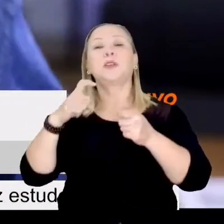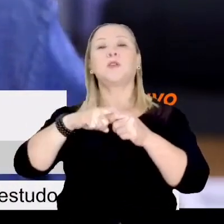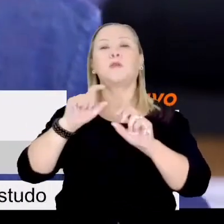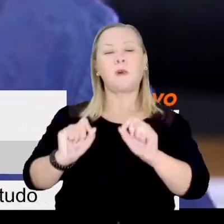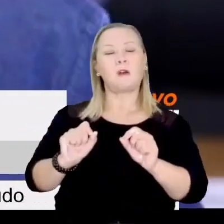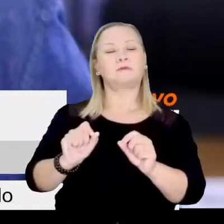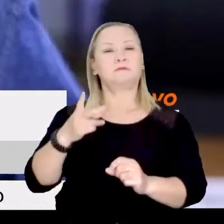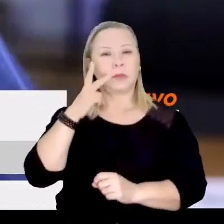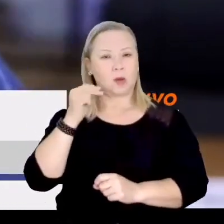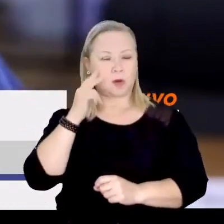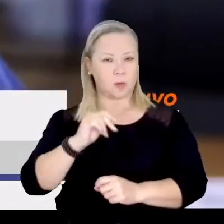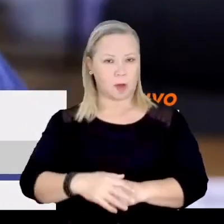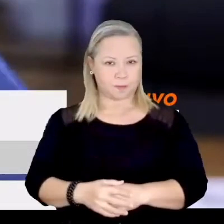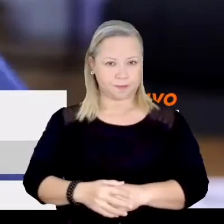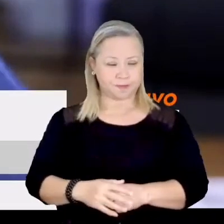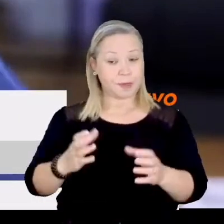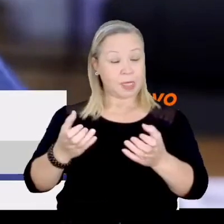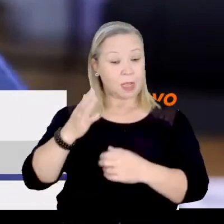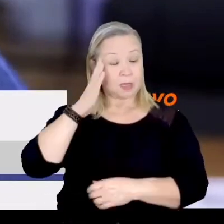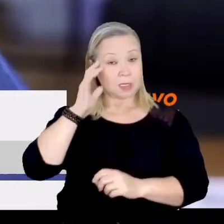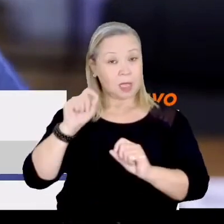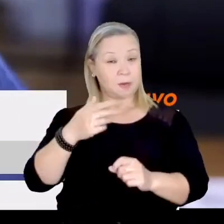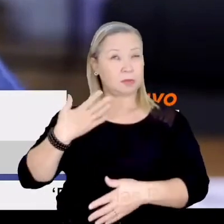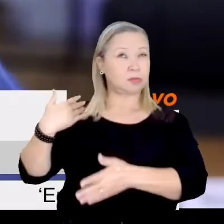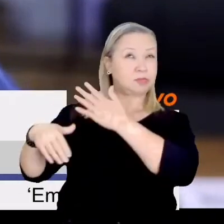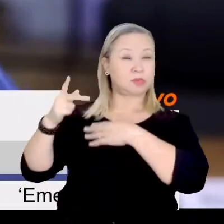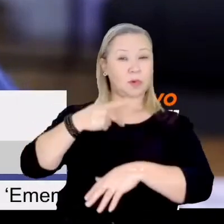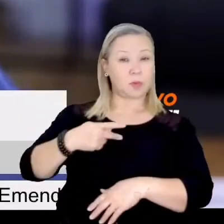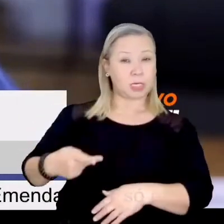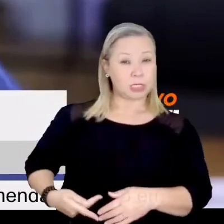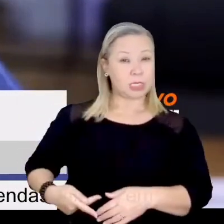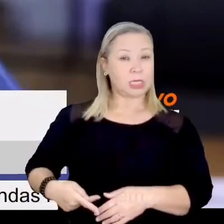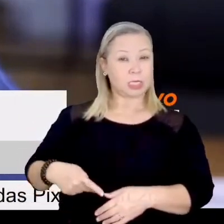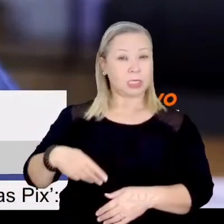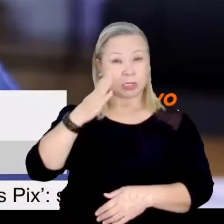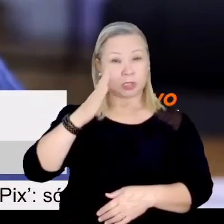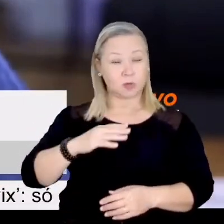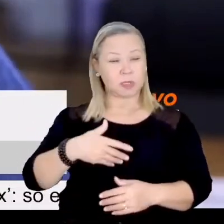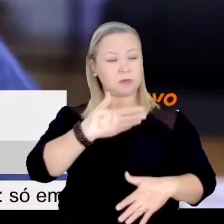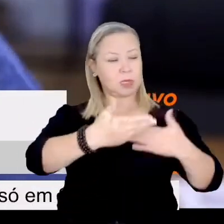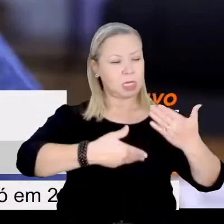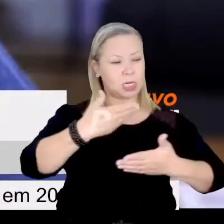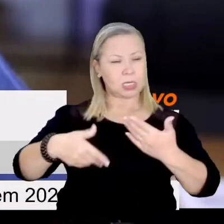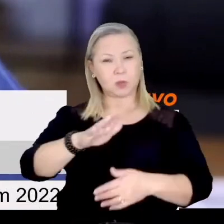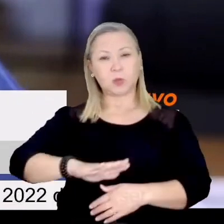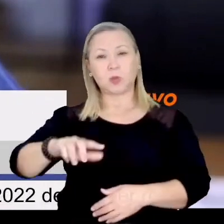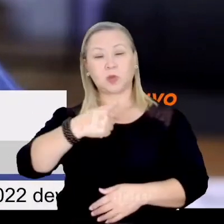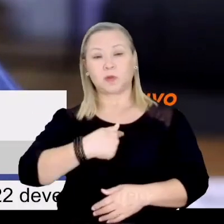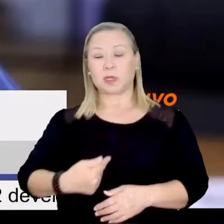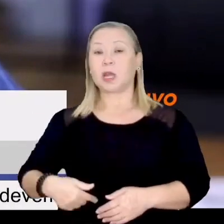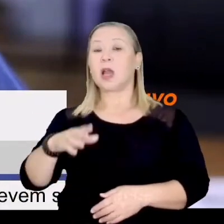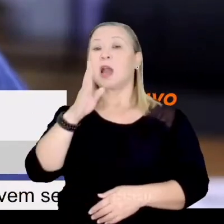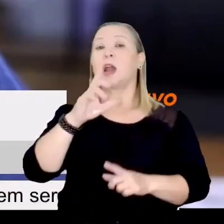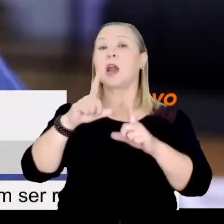Eu fui presidente da República, eu tive relação com todos os governadores. Em Brasília, por exemplo, eu tinha boa relação com o